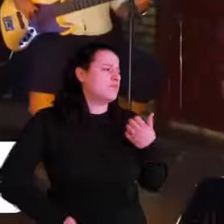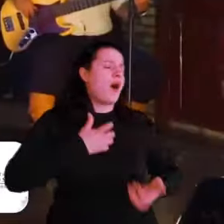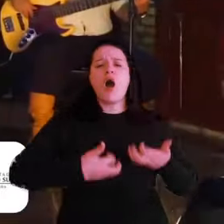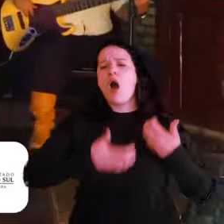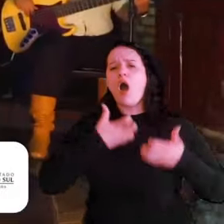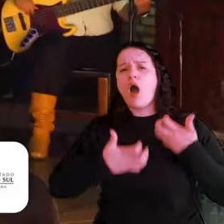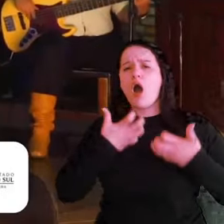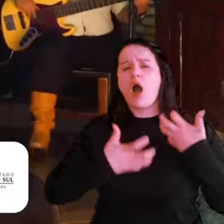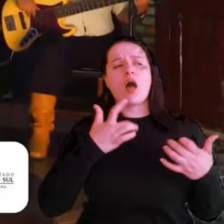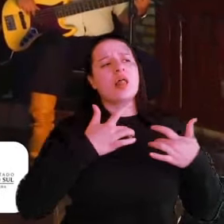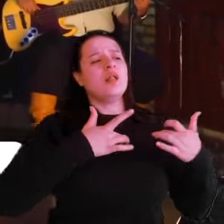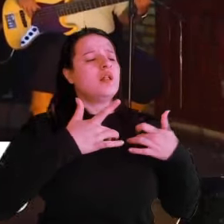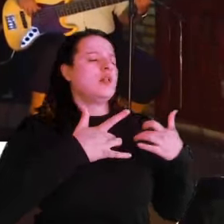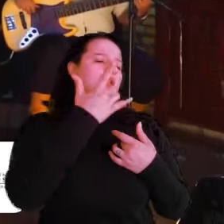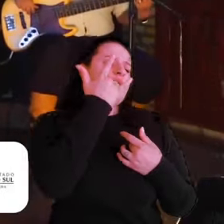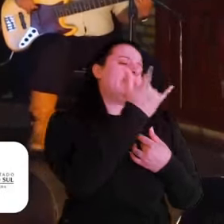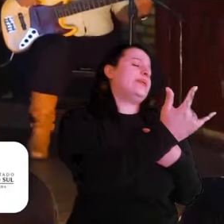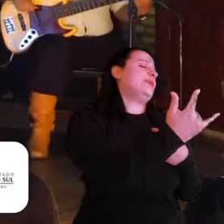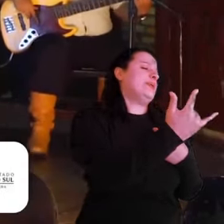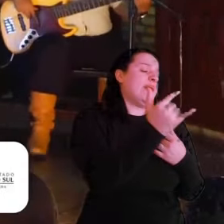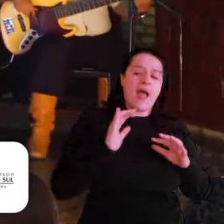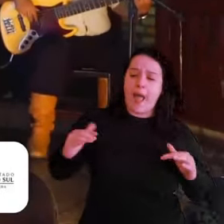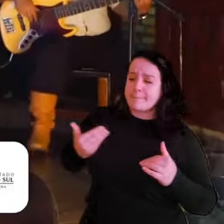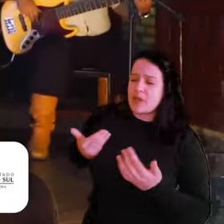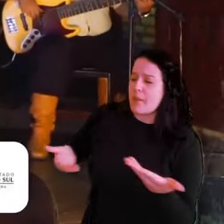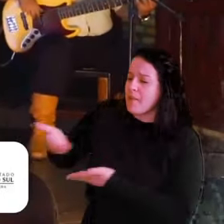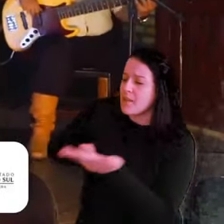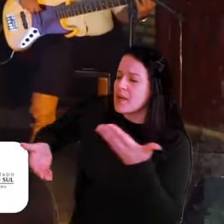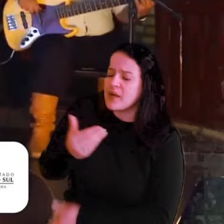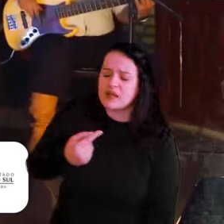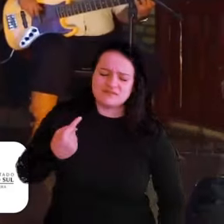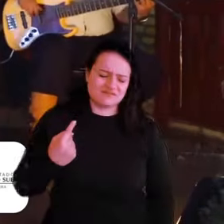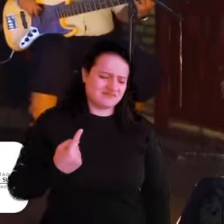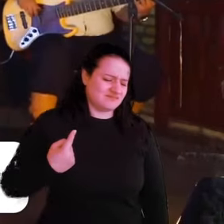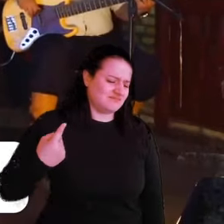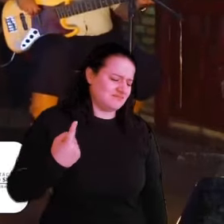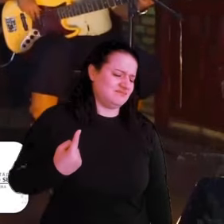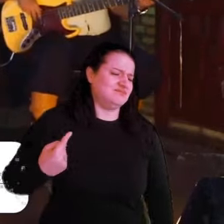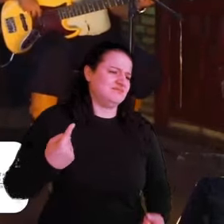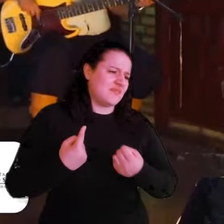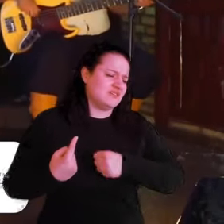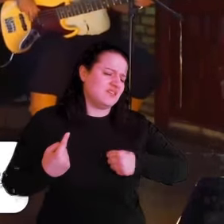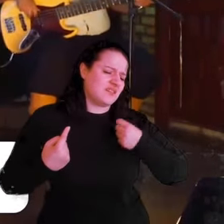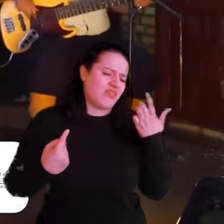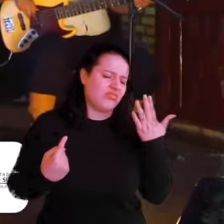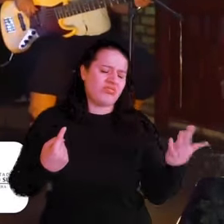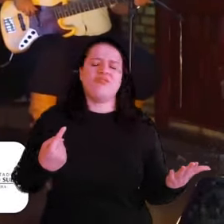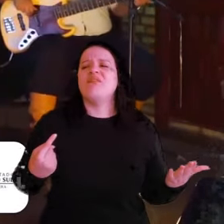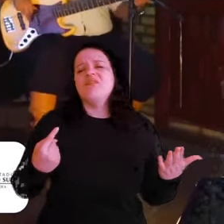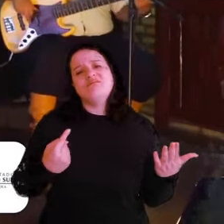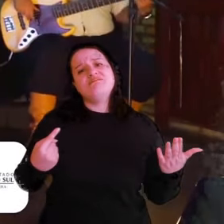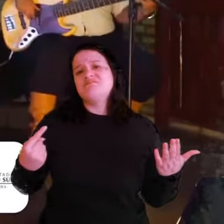Saudade é fogo que queima o peito de quem está apaixonado. Mas a gente se sente sozinho mesmo estando com